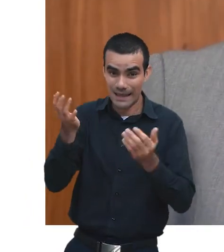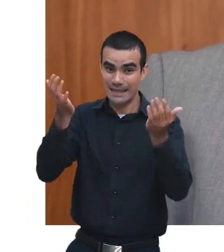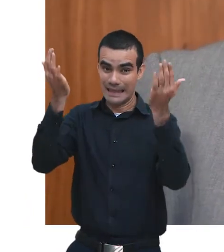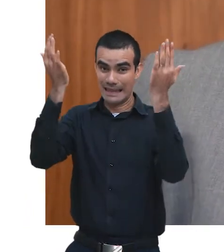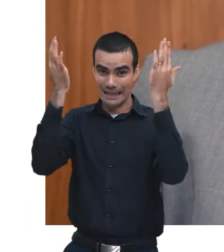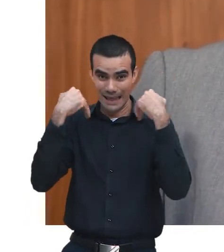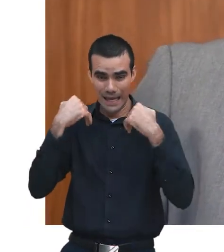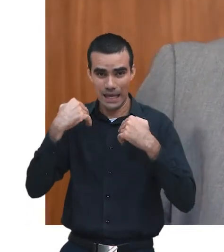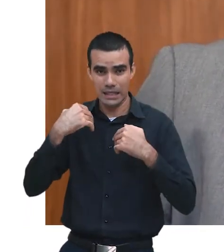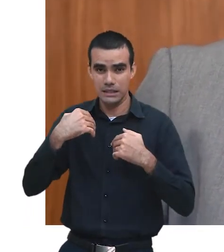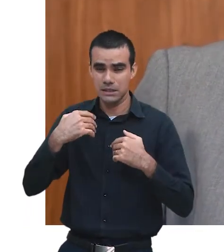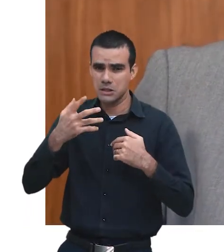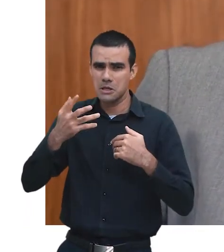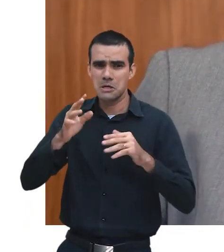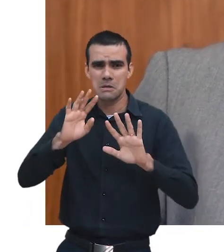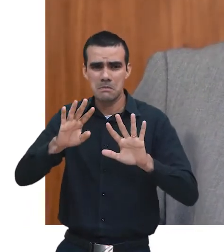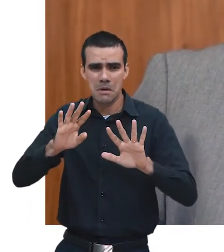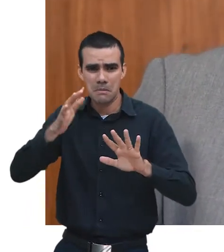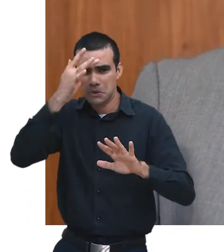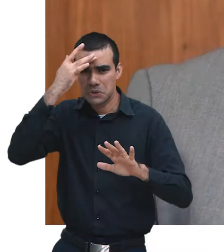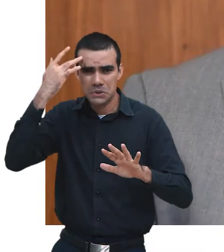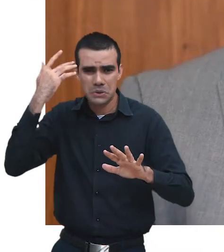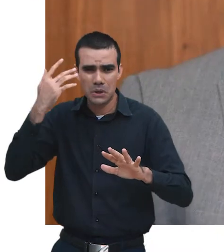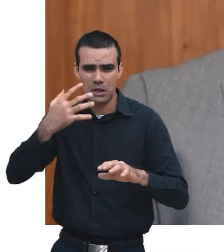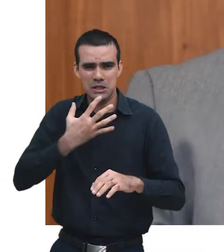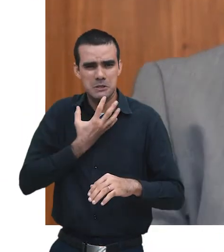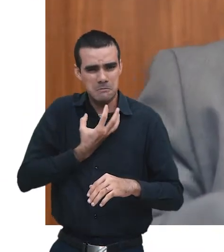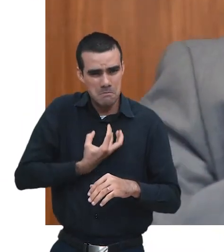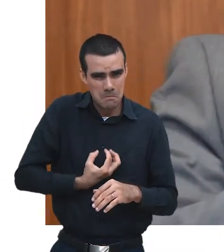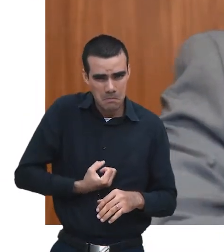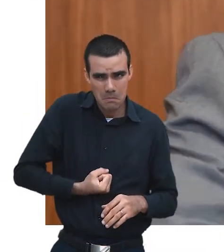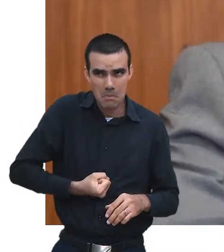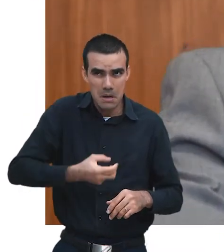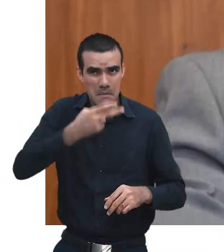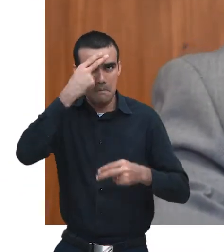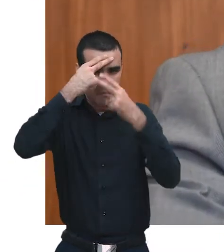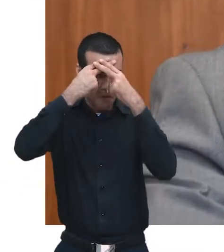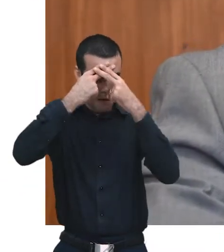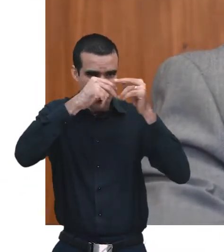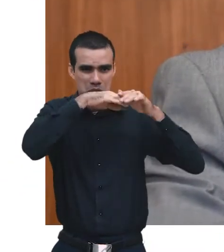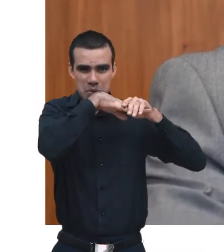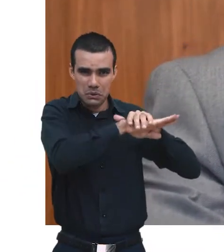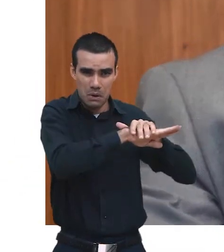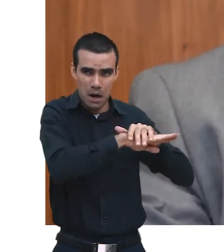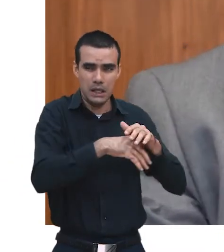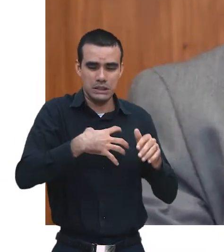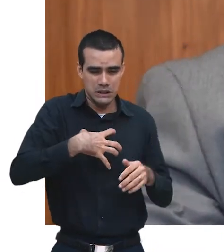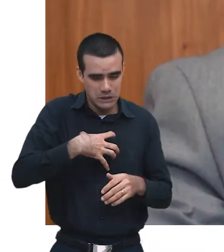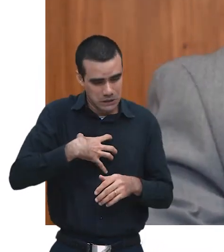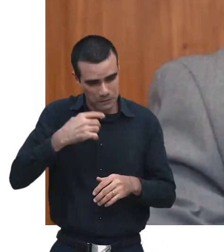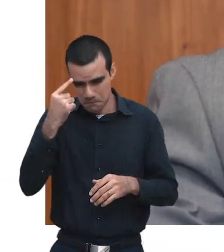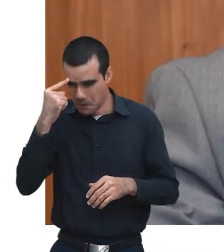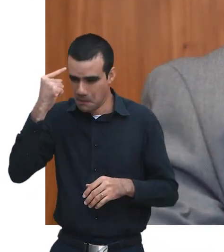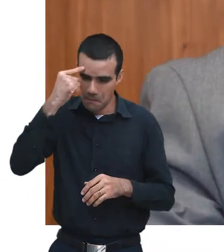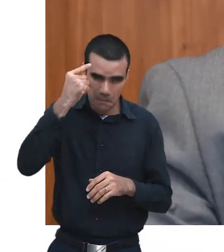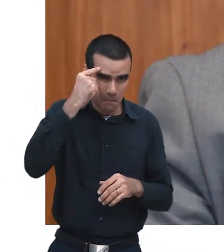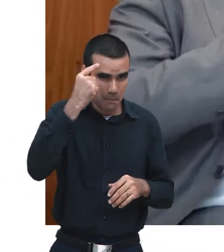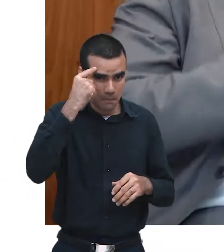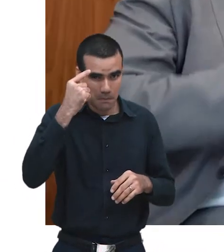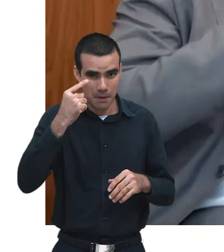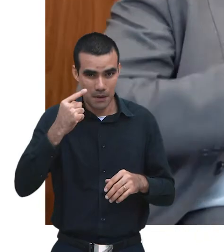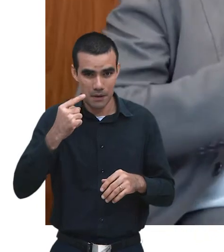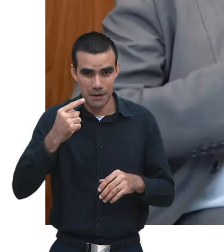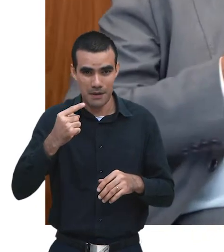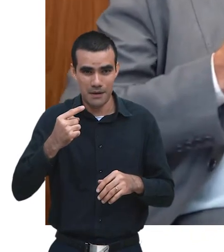se lá dentro você não é aquele indivíduo que fica colocando mágoas no congelador, que não fica ressentido, que não